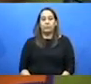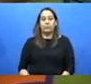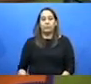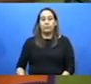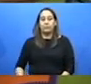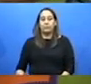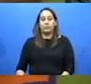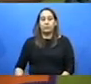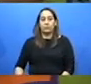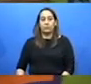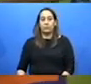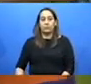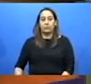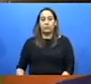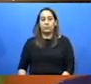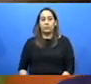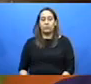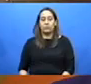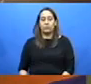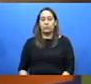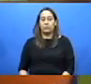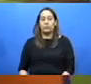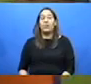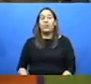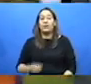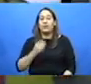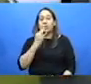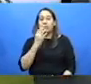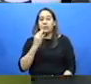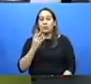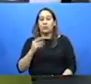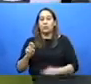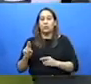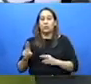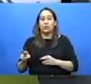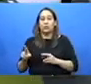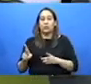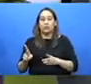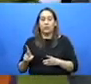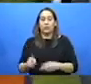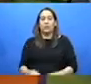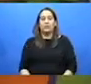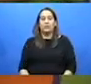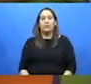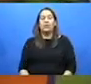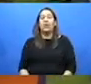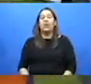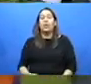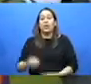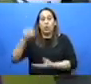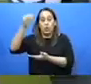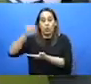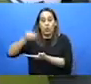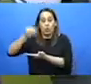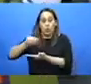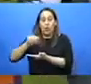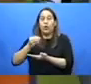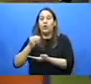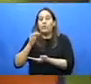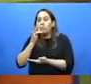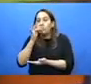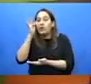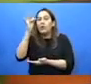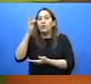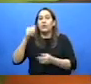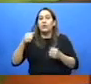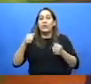vocês percebam que cada um tem uma cor diferente. Coloque uma flor em cada um dos recipientes e